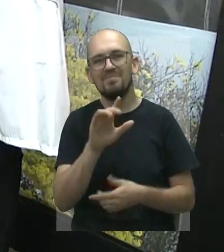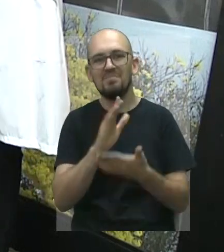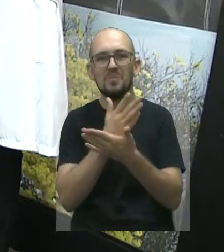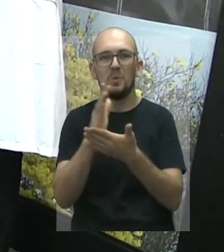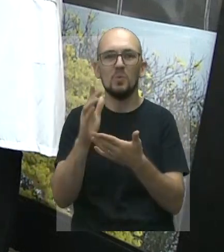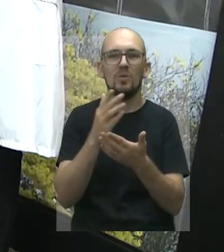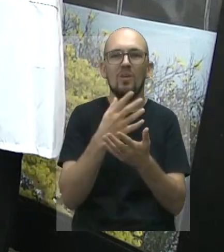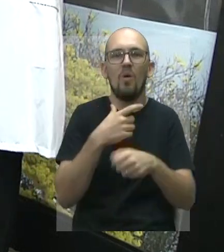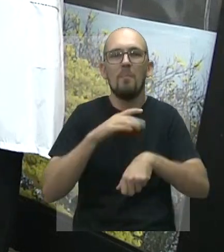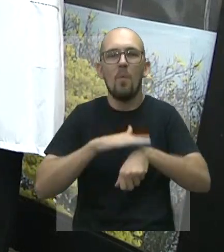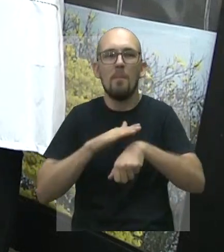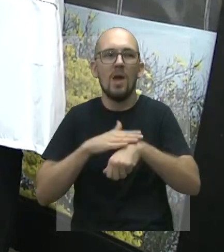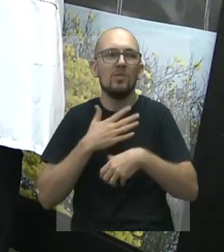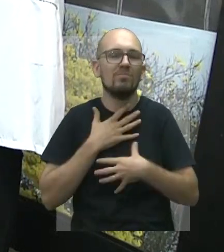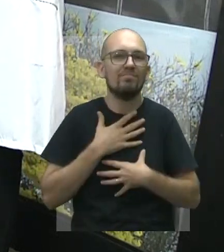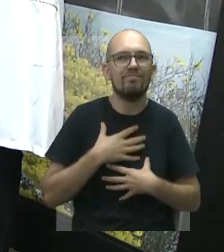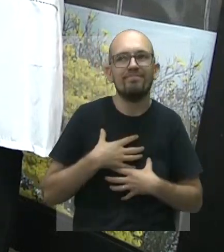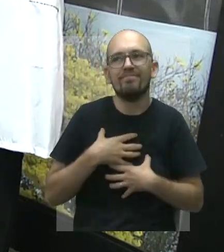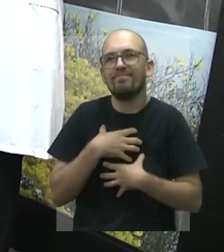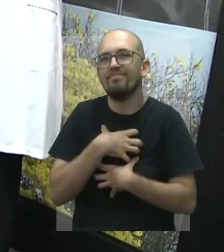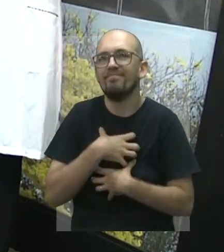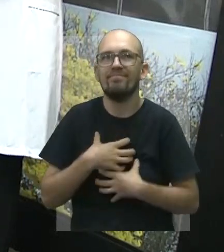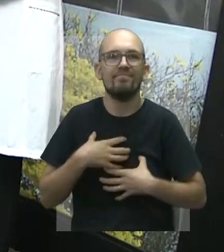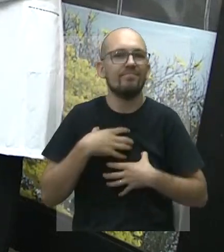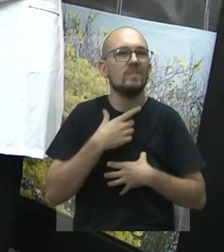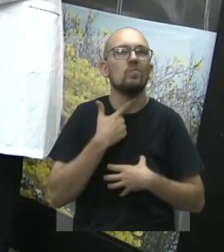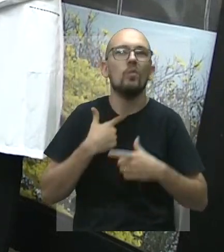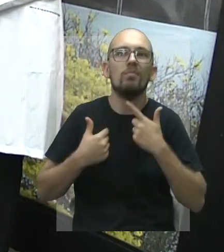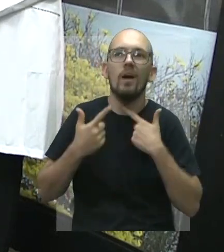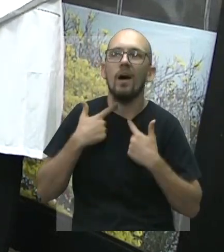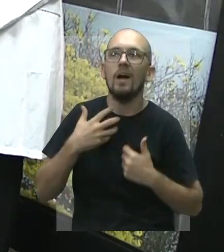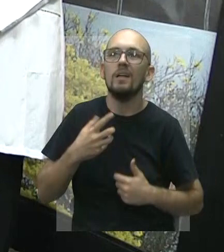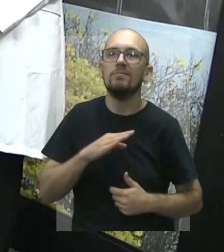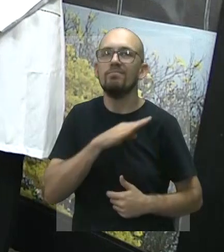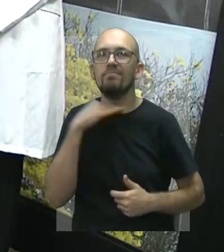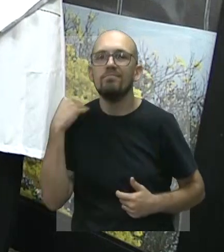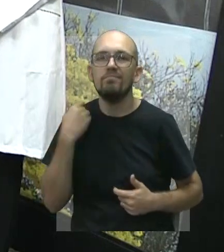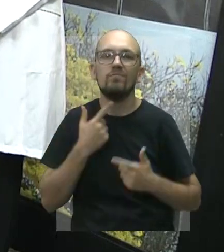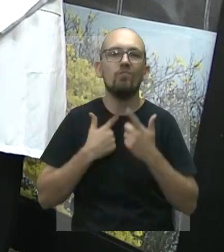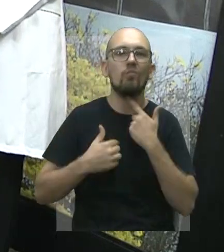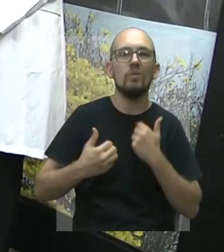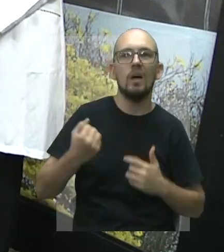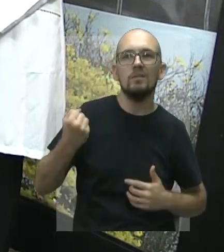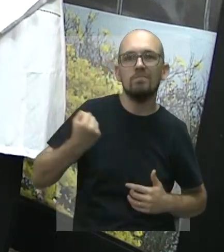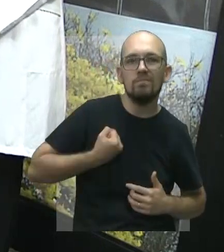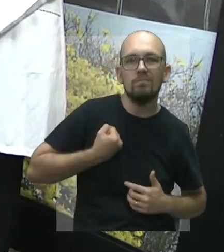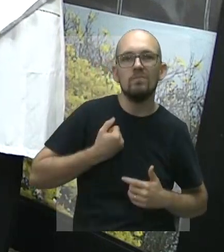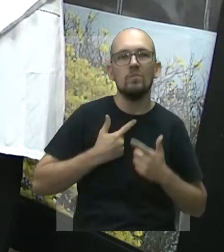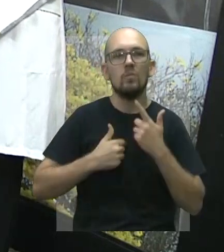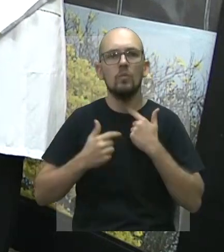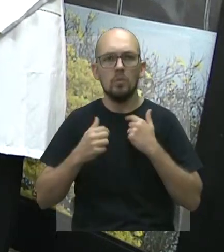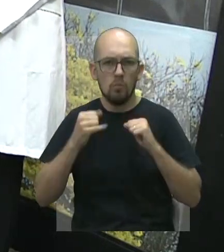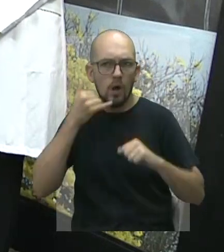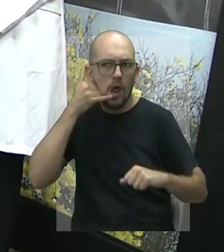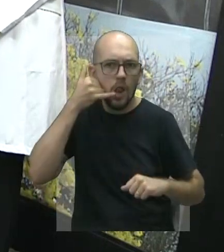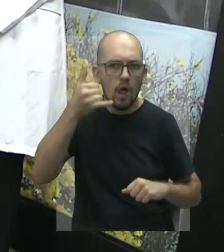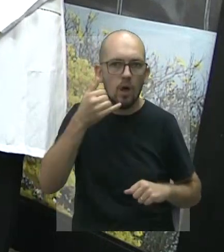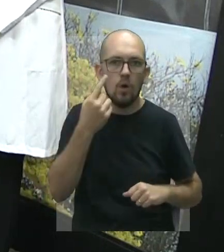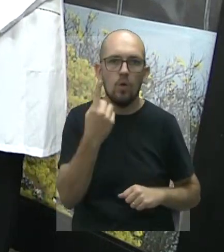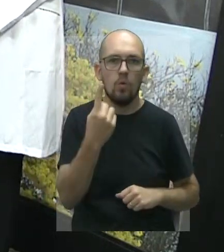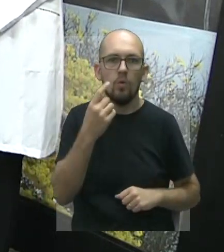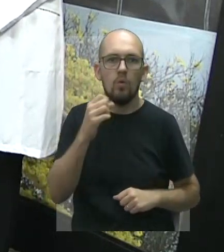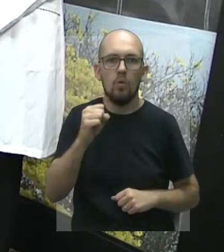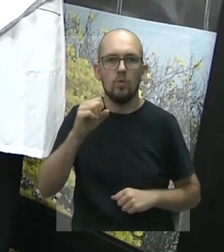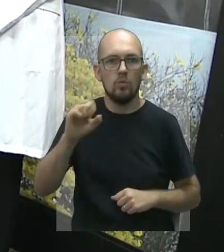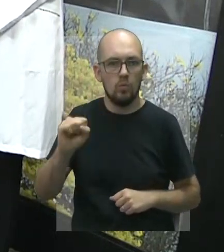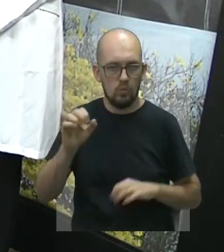próximos de cometer um ato impensado, elas podem discar 188 e ali sempre vai ter alguém para ouvir, né,